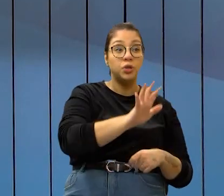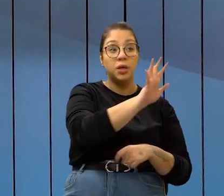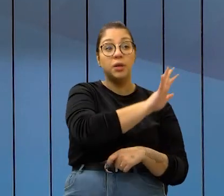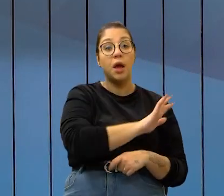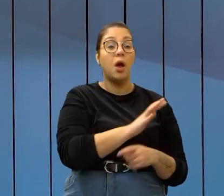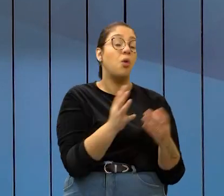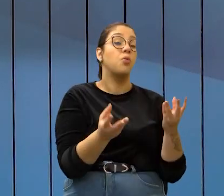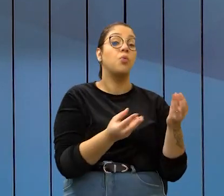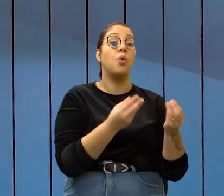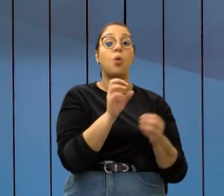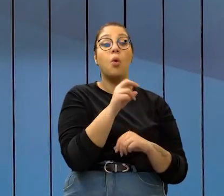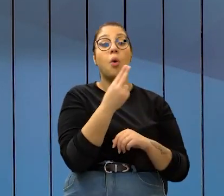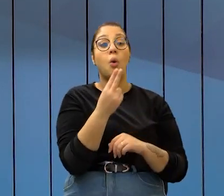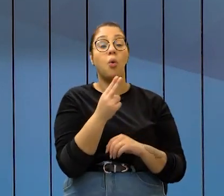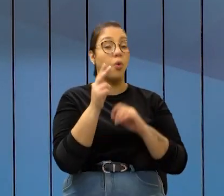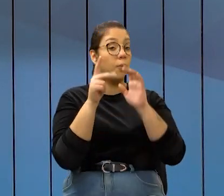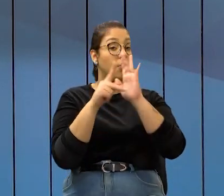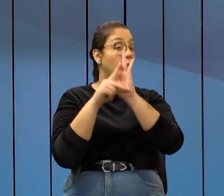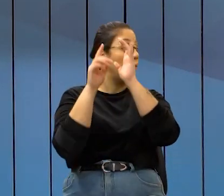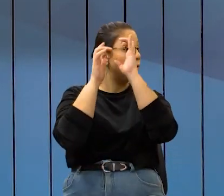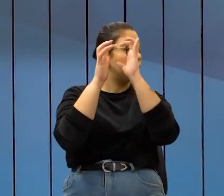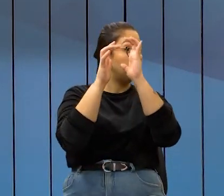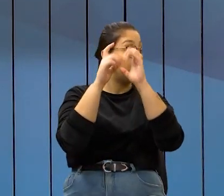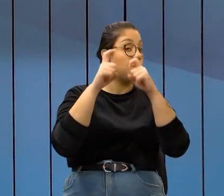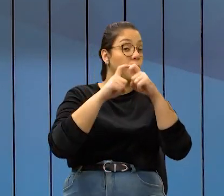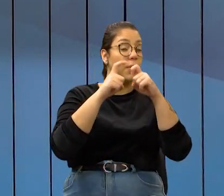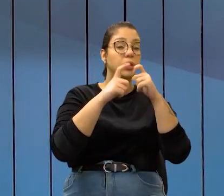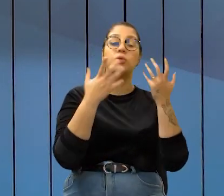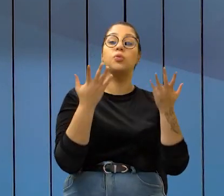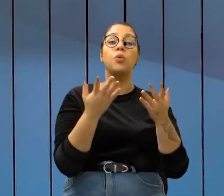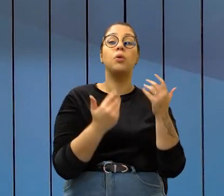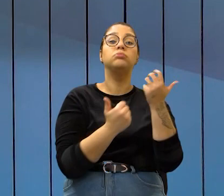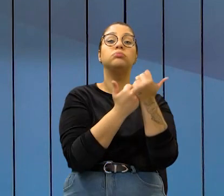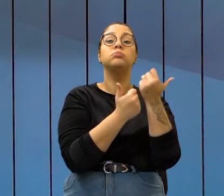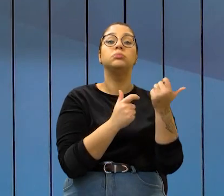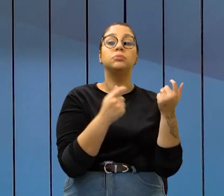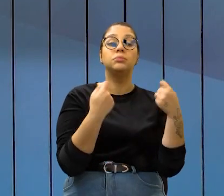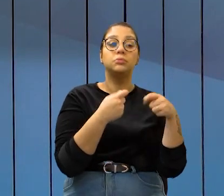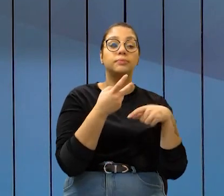para o neuro? Qual o primeiro suporte ali que ela deve buscar?